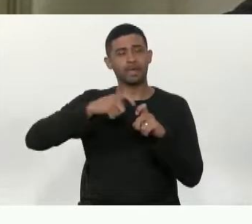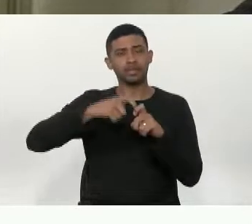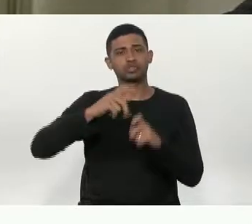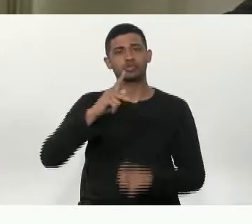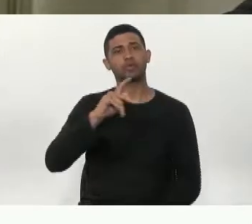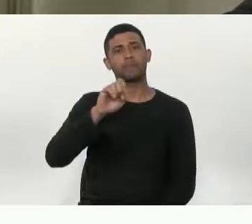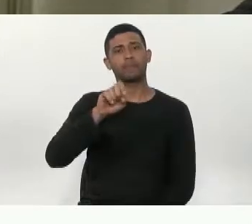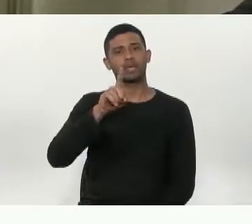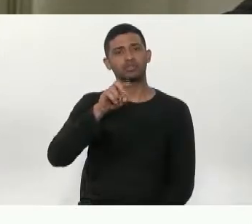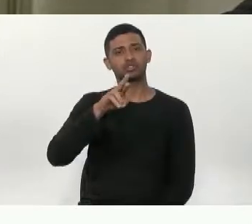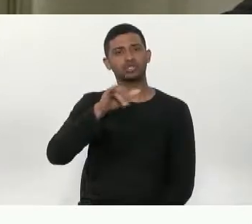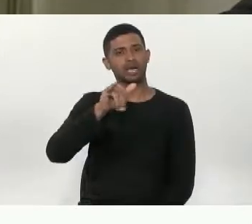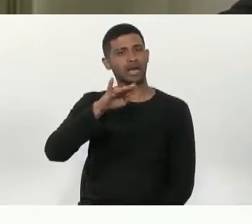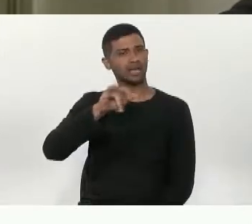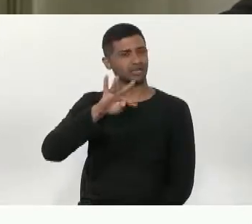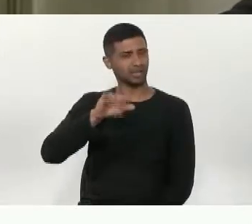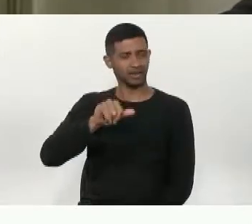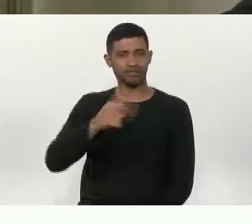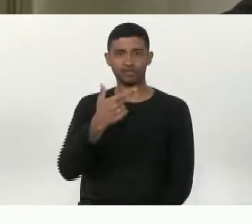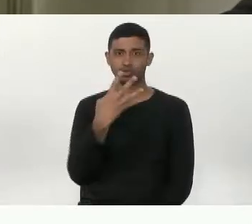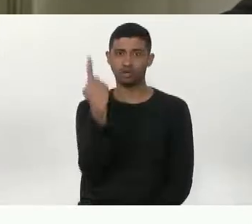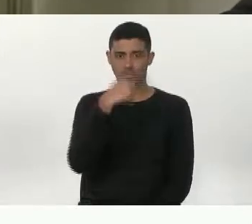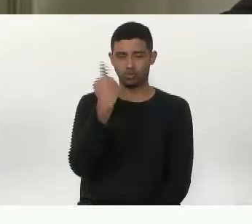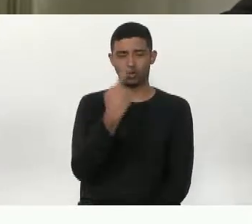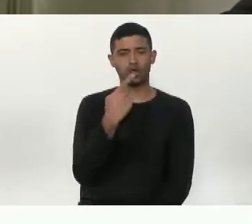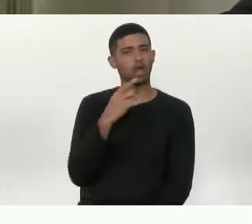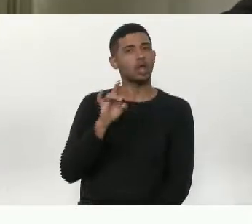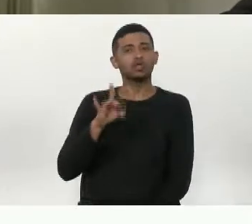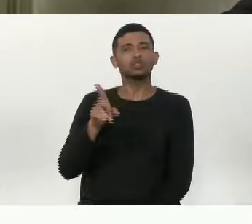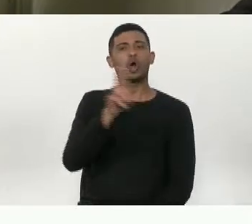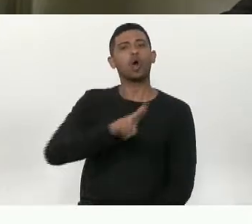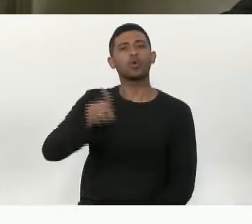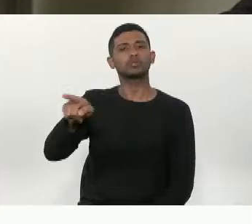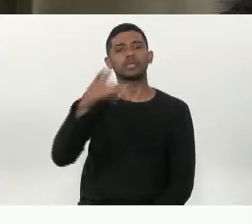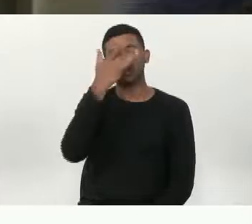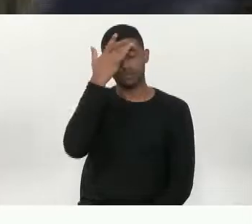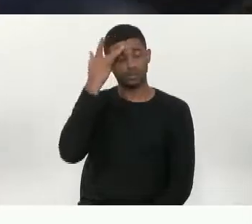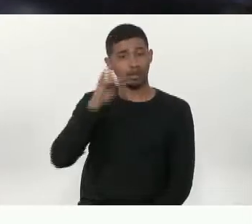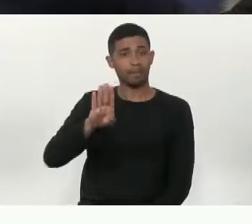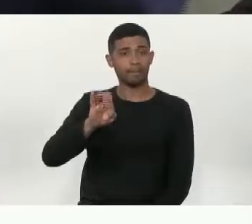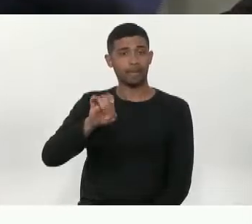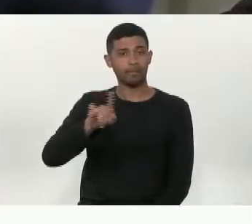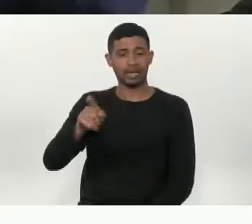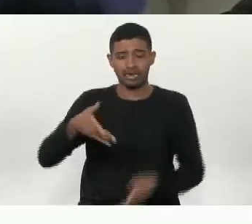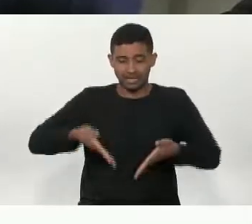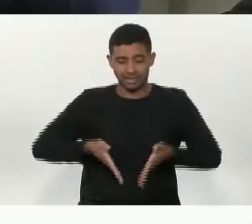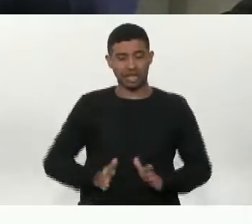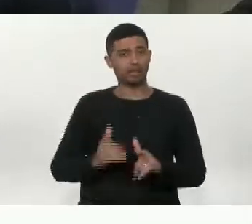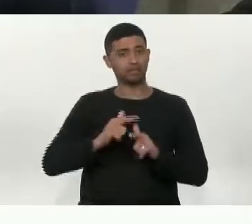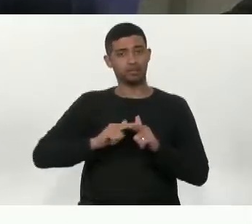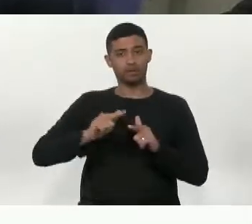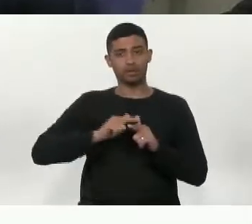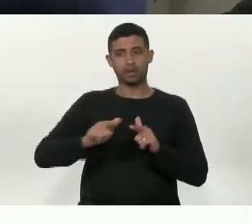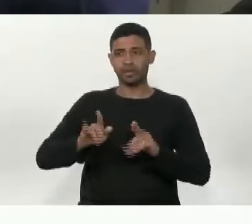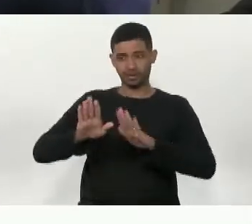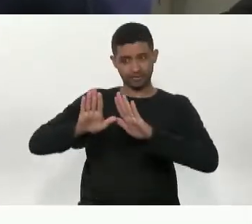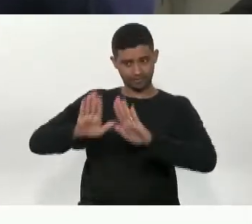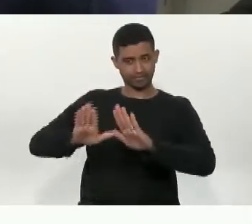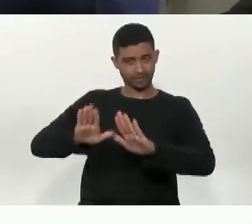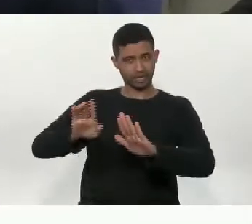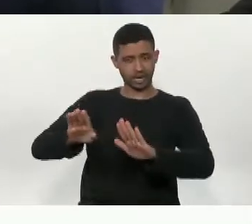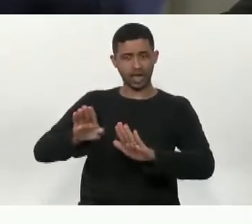desse berçário. É um berçário que só é usado em pacientes, em bebês que nascem com problemas, e eles ficam naquela